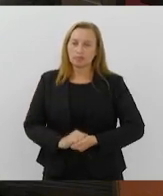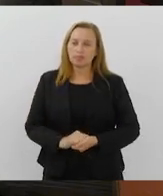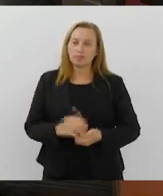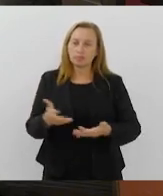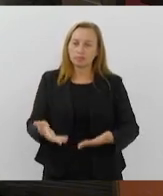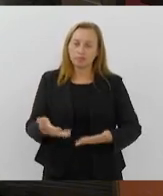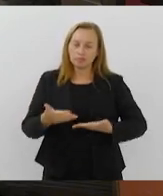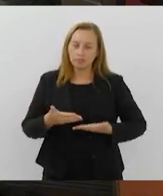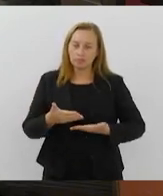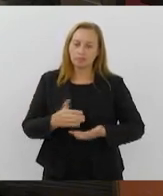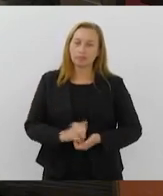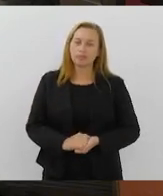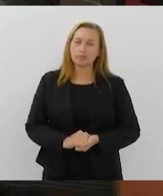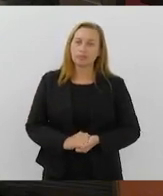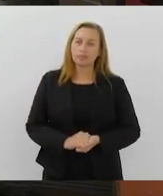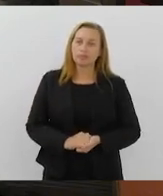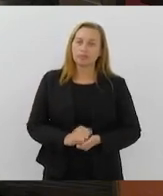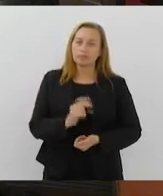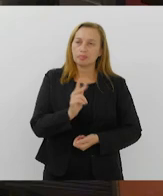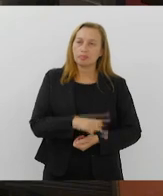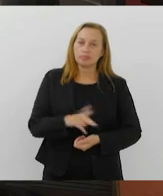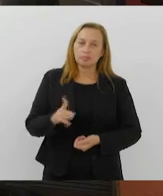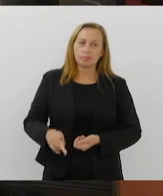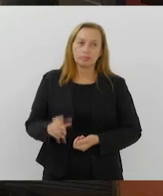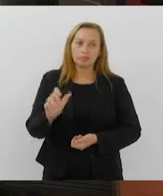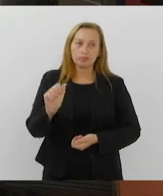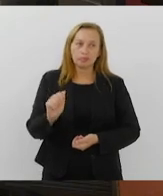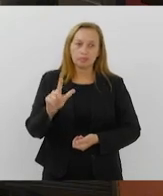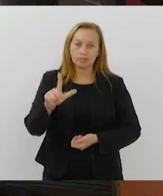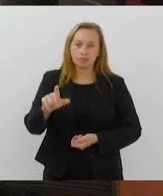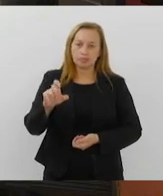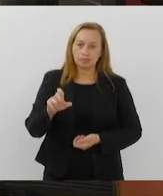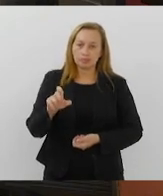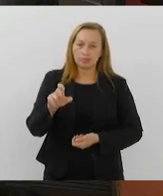Convidamos o mestre Alexandre Paiva Cardoso.